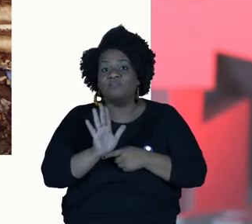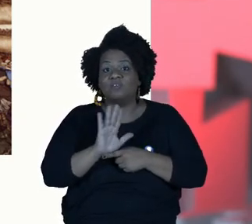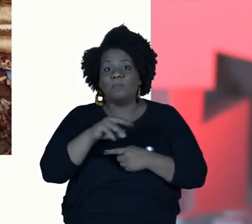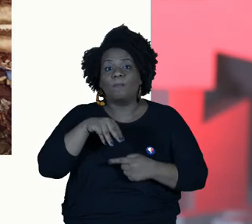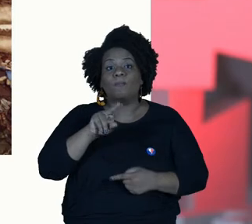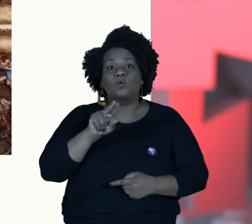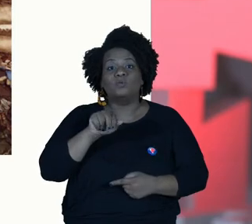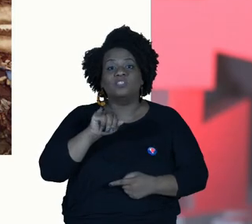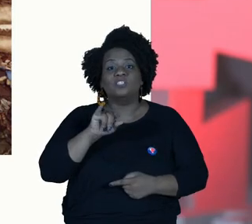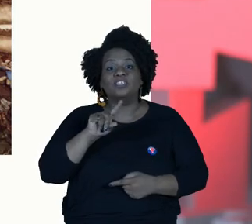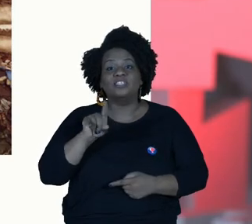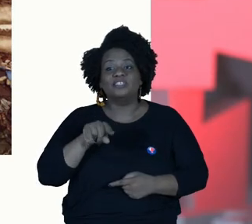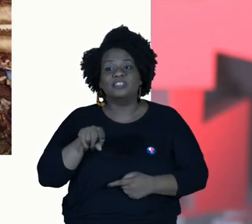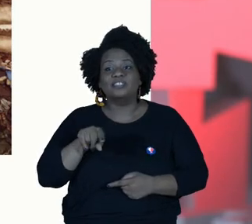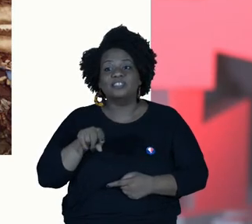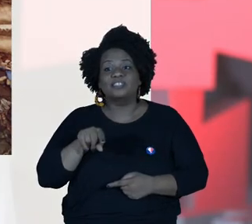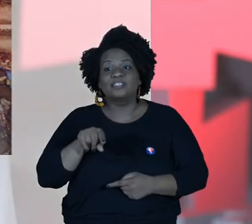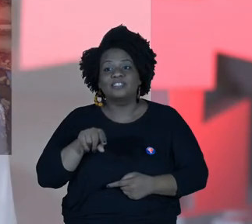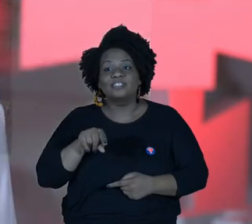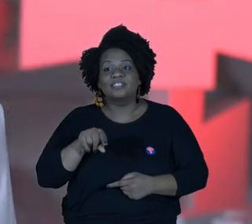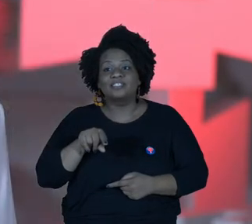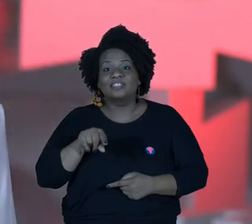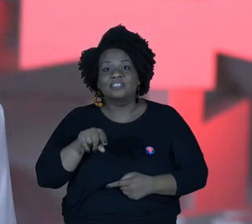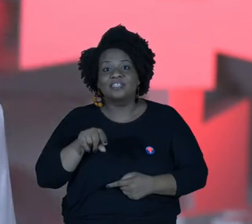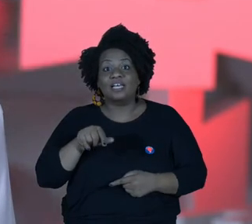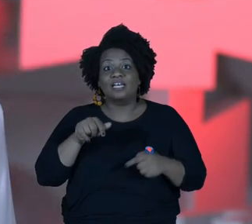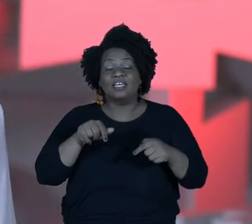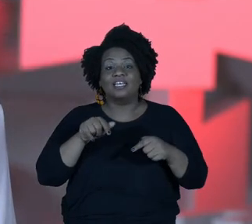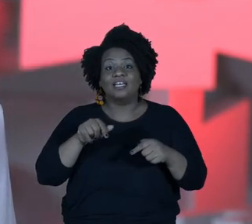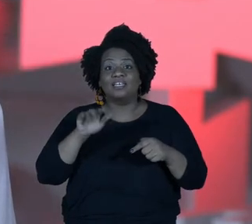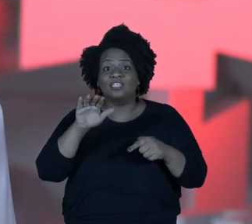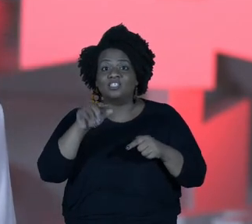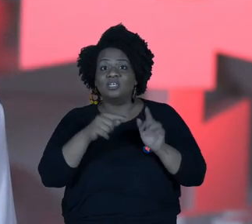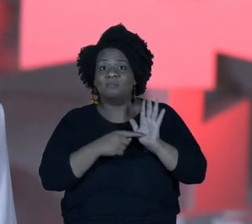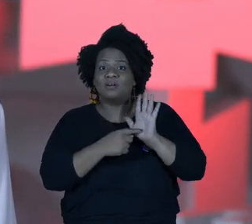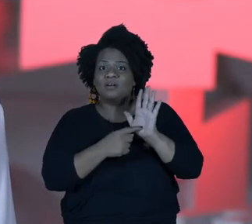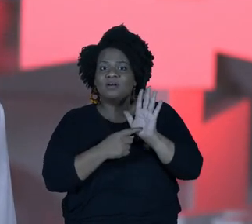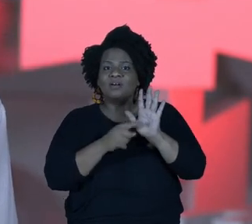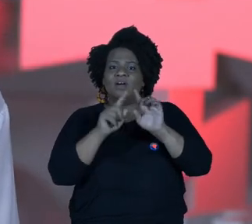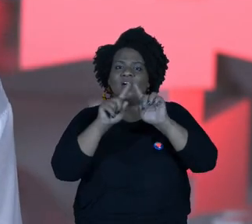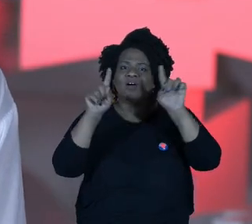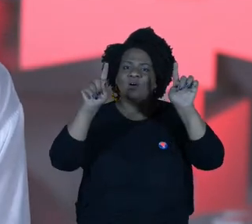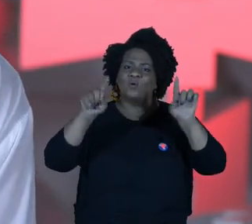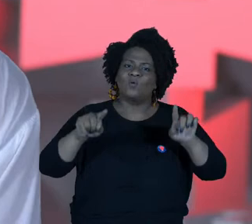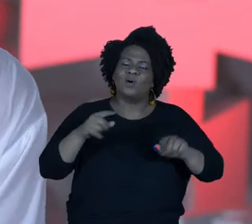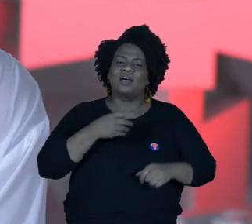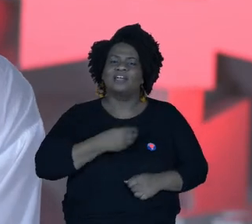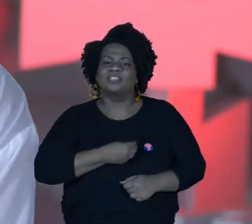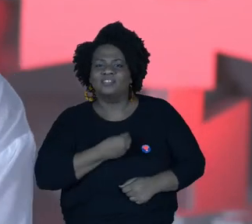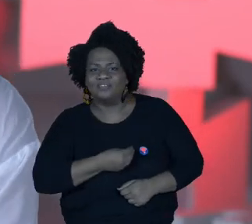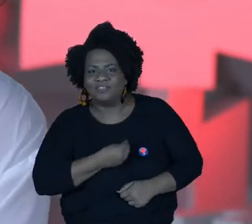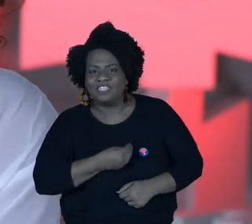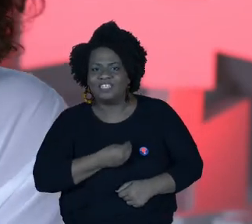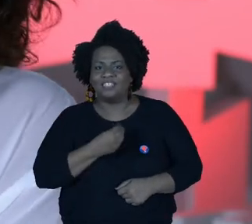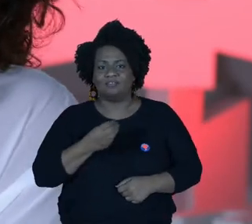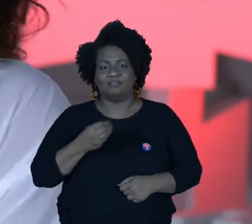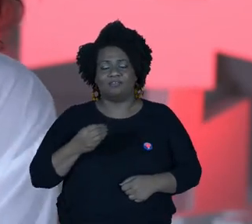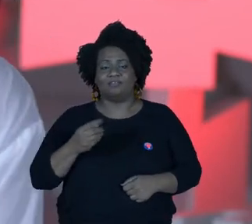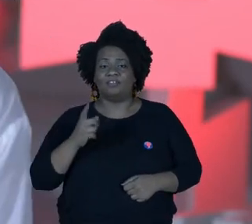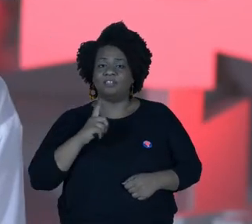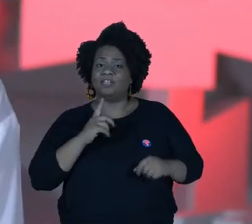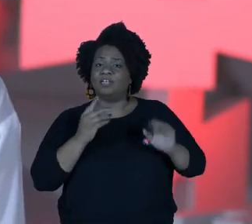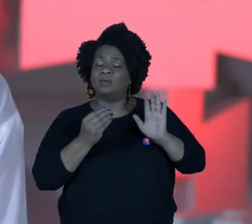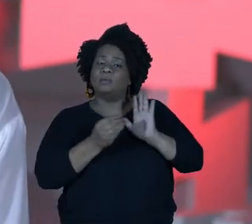Muniz. E aqui a gente chama isso de quadro vivo, tableau vivant, né? Ele pega